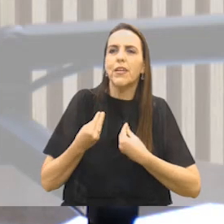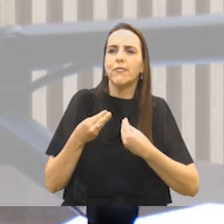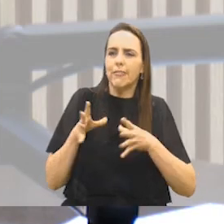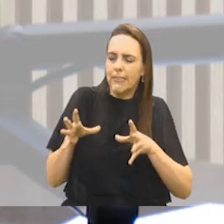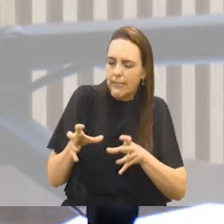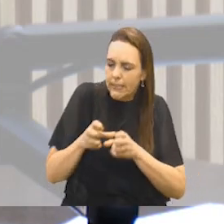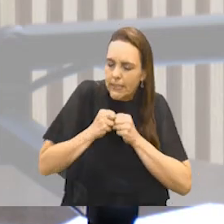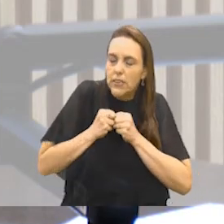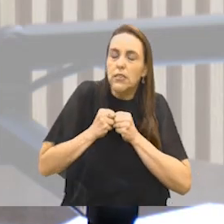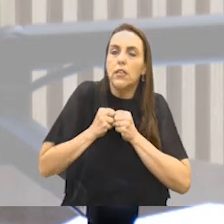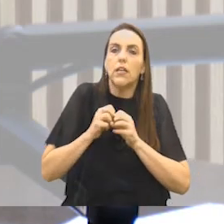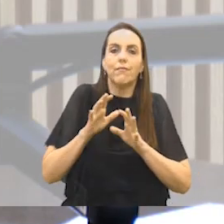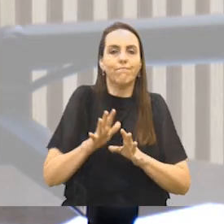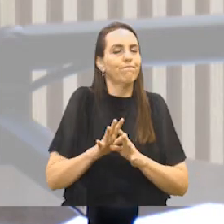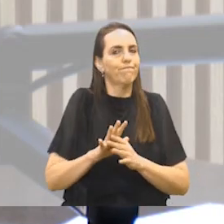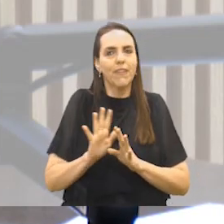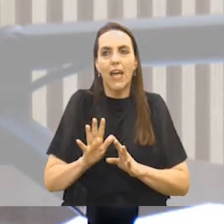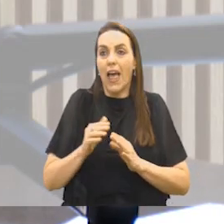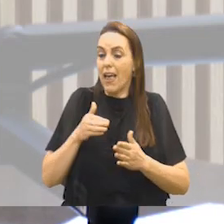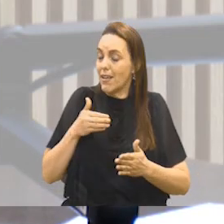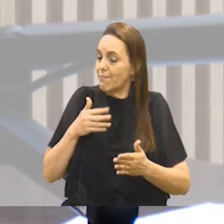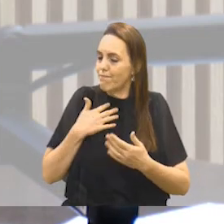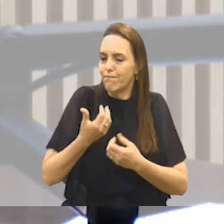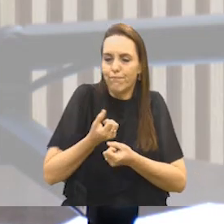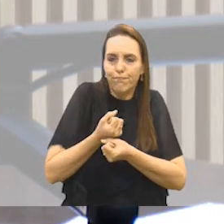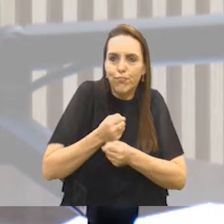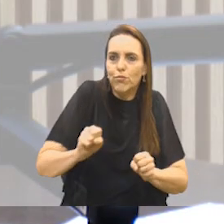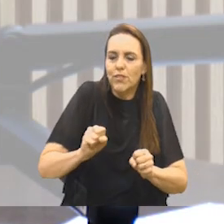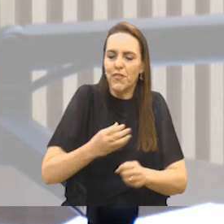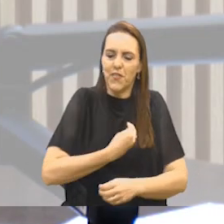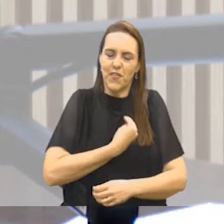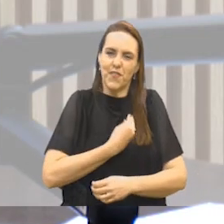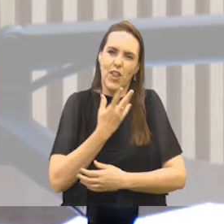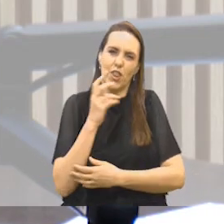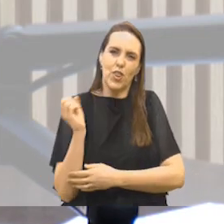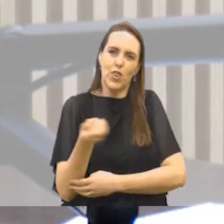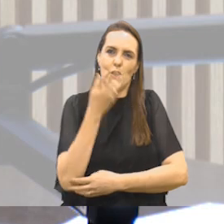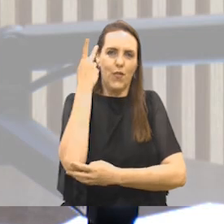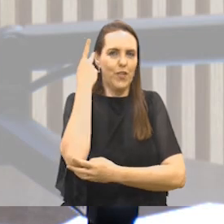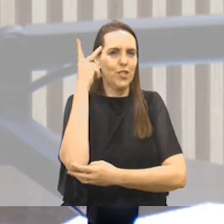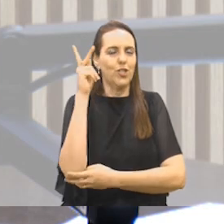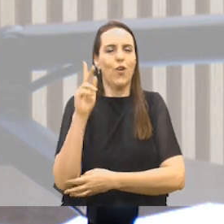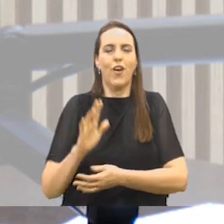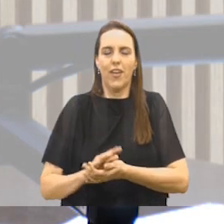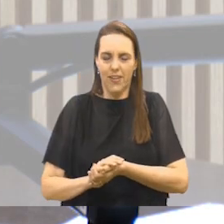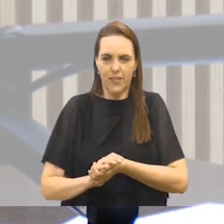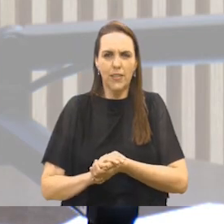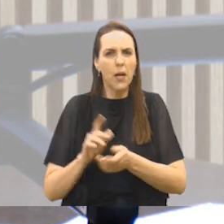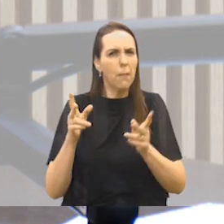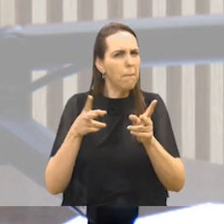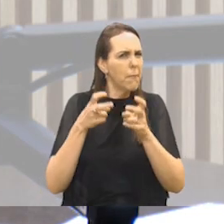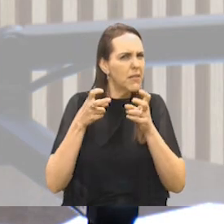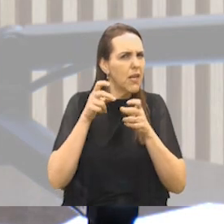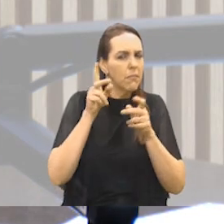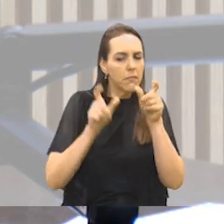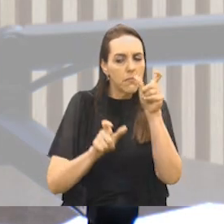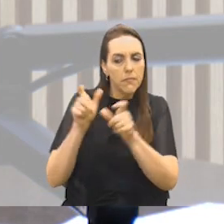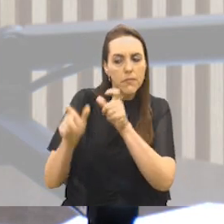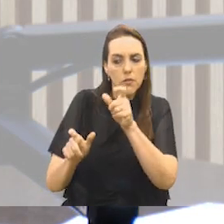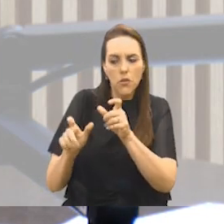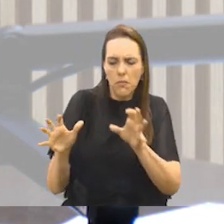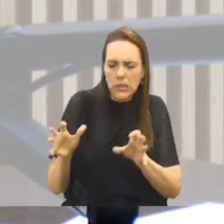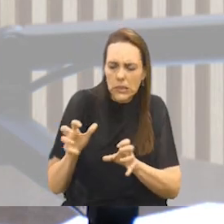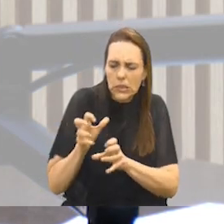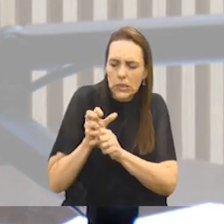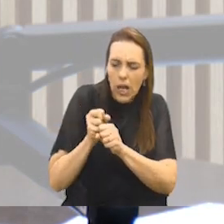apegados a sentimentos. E o apego, ele impede com que a gente possa viver novas histórias. Tu pode ver, tem